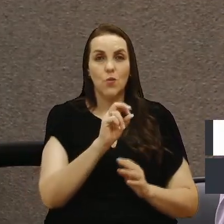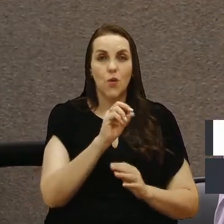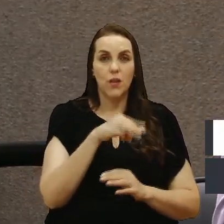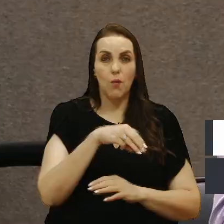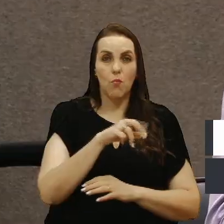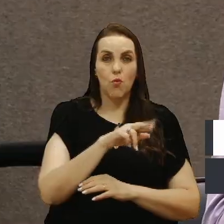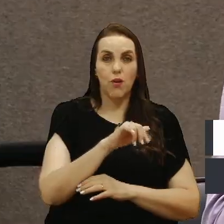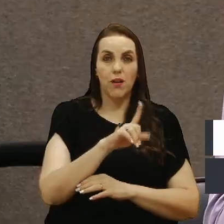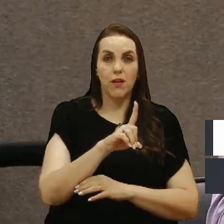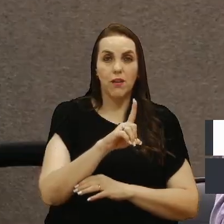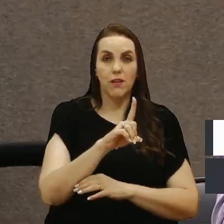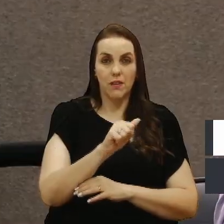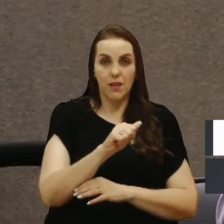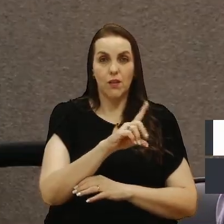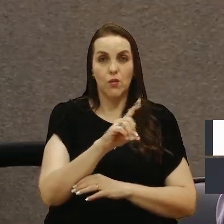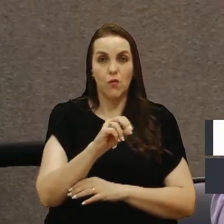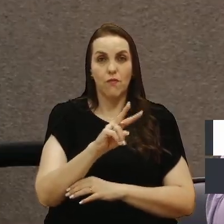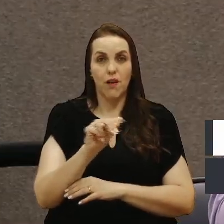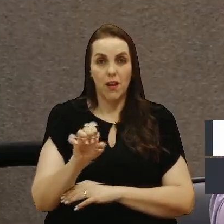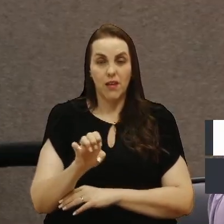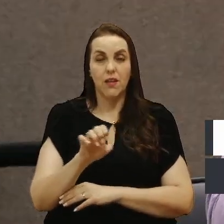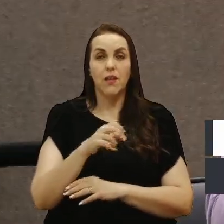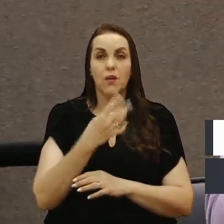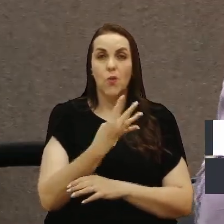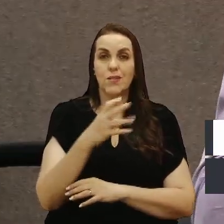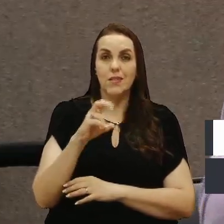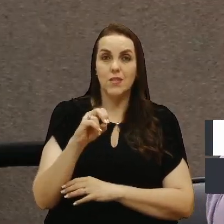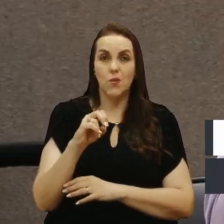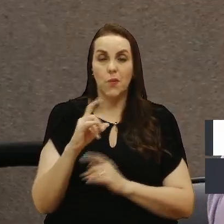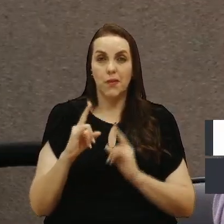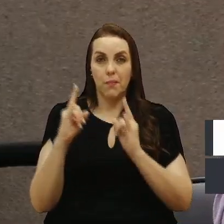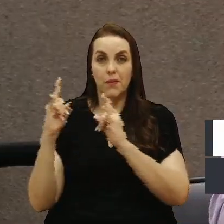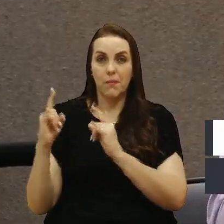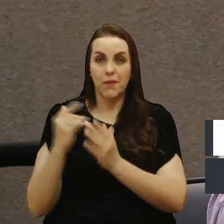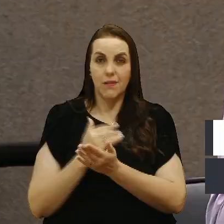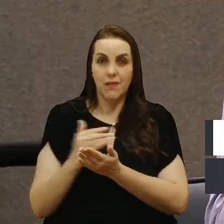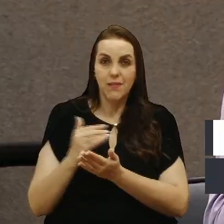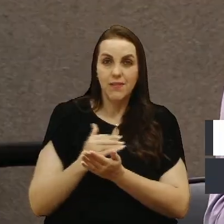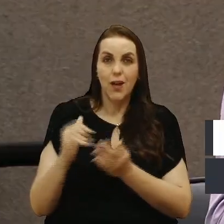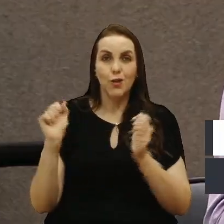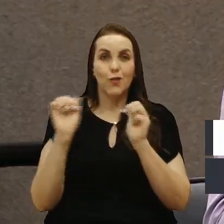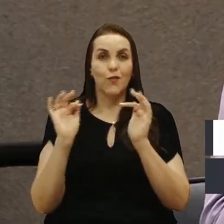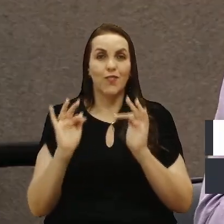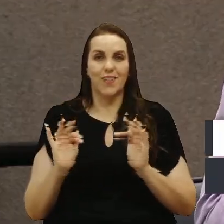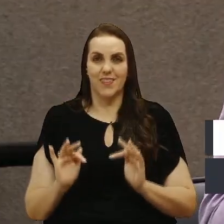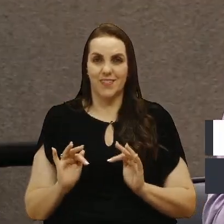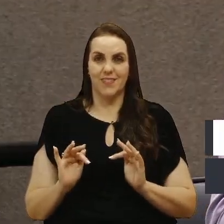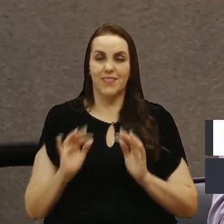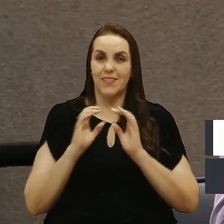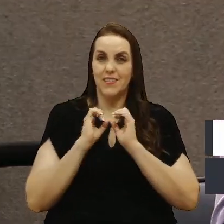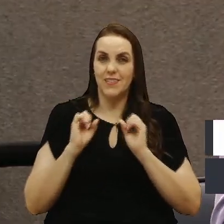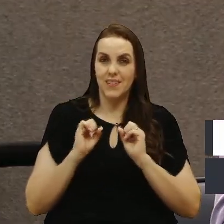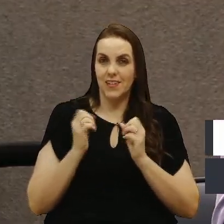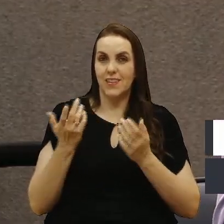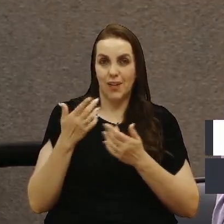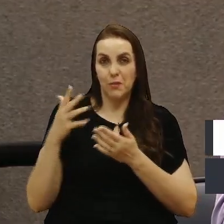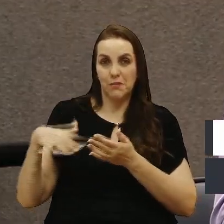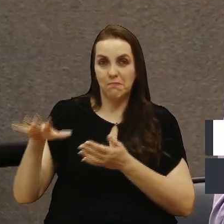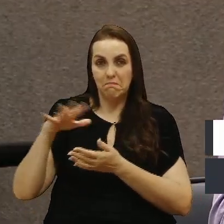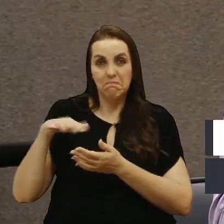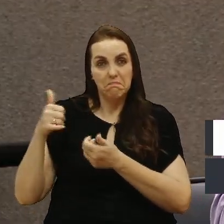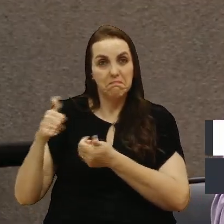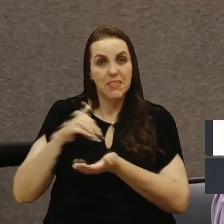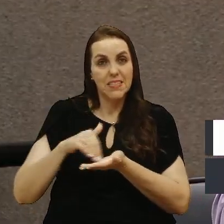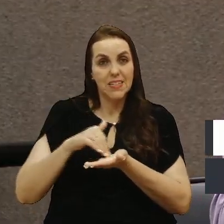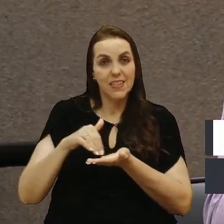496 apartamentos que a gente ia iniciar e tal. Então, eu fiquei muito feliz. Eu acredito que todo secretário quer entregar, quer realizar o